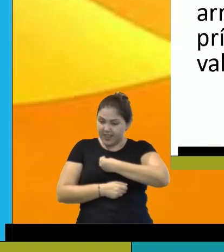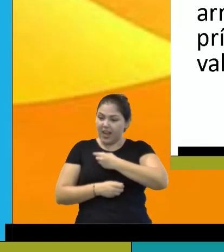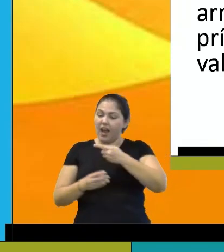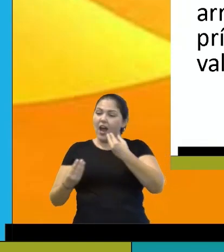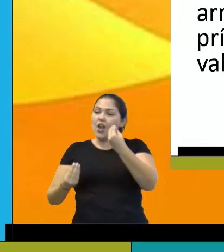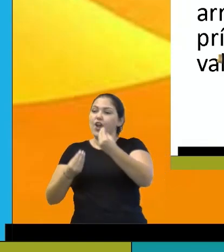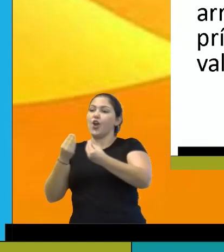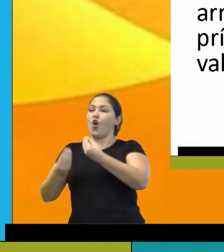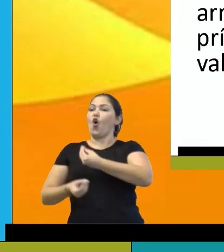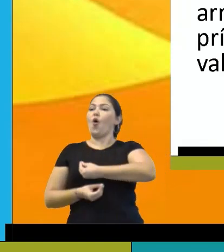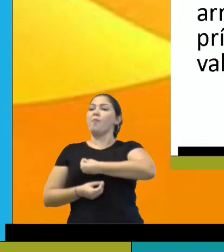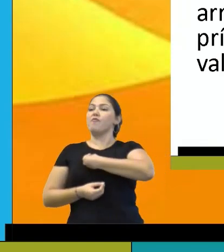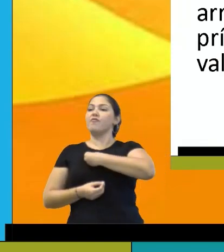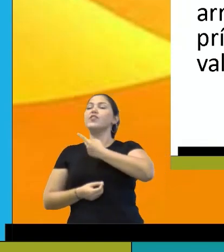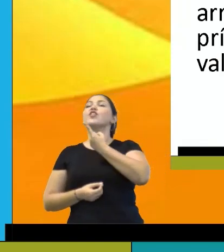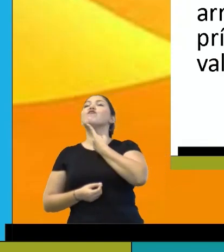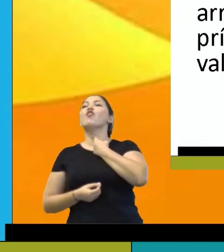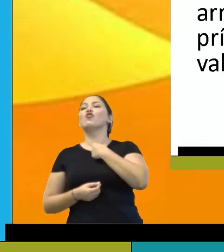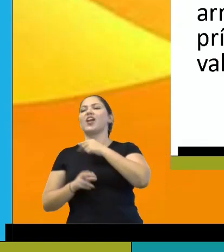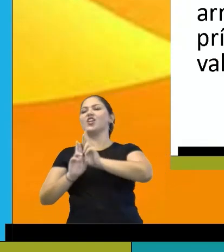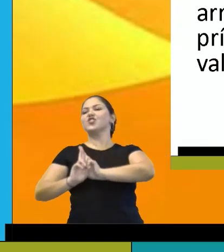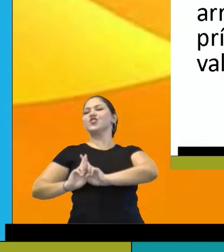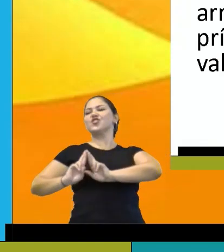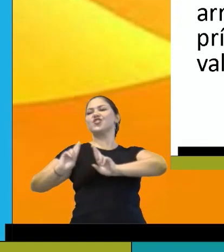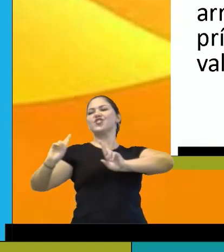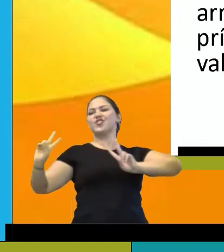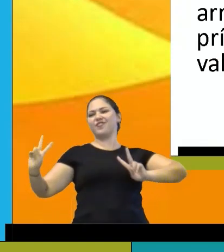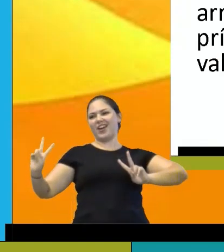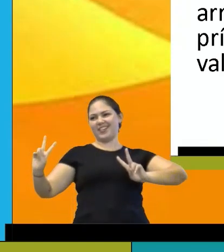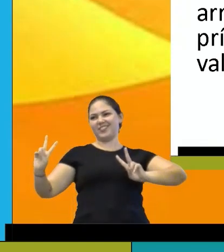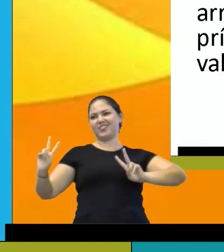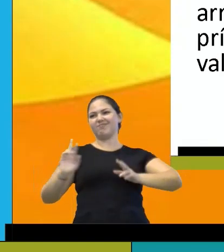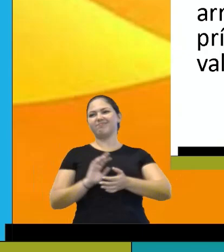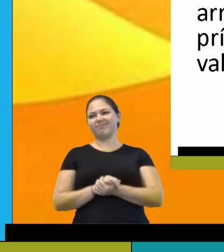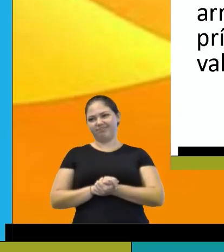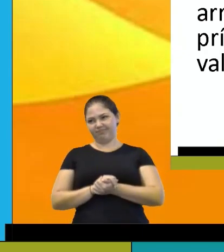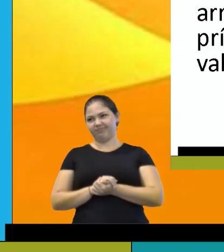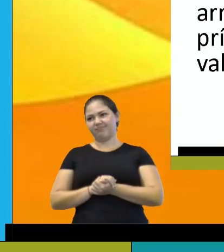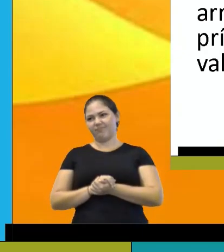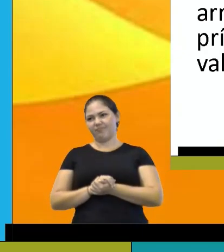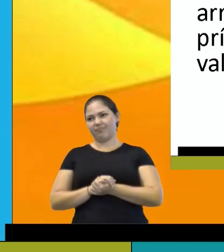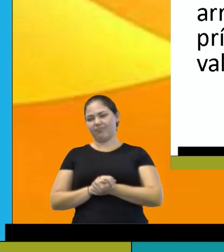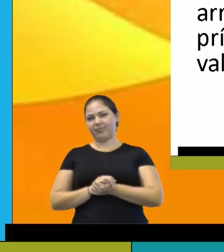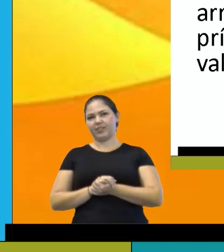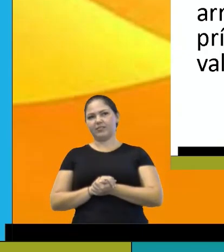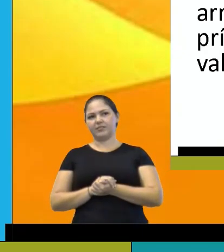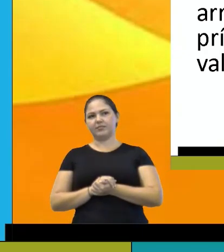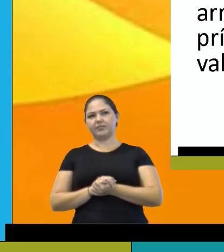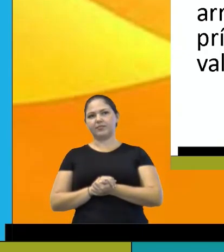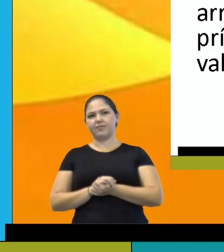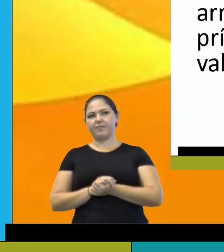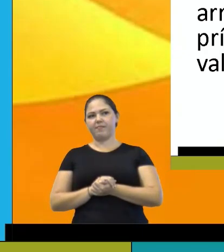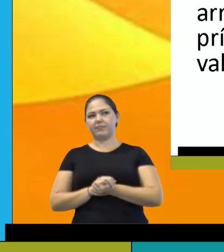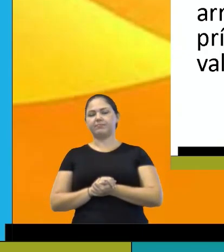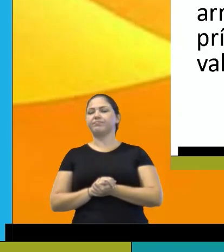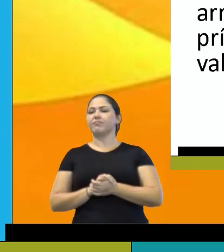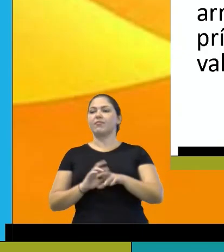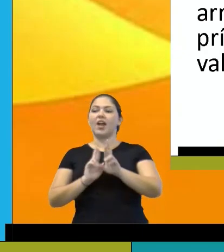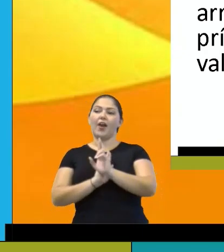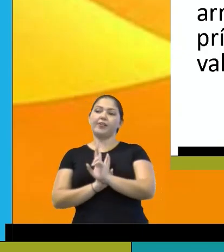olha o realismo político, olha como isso aqui é bonito, Vai tanta diferença, em outras palavras, existe